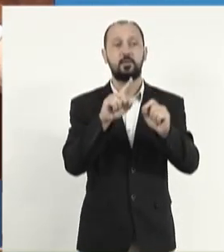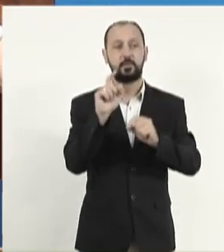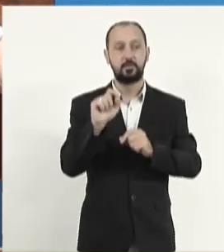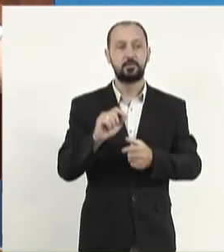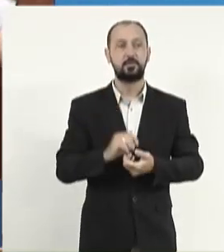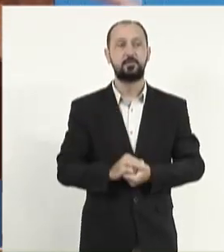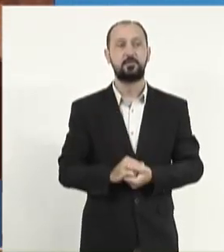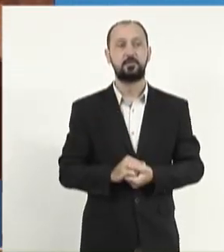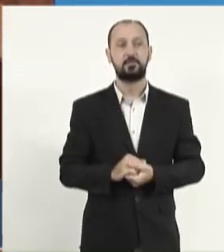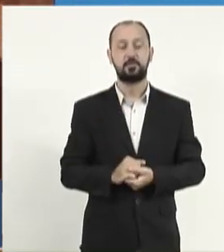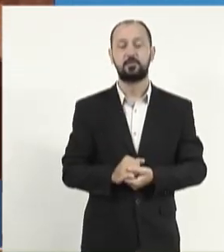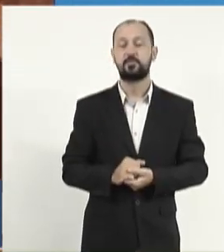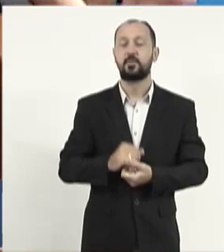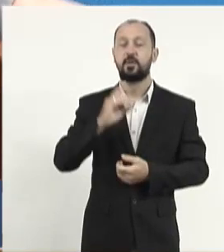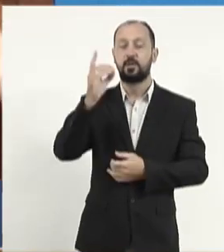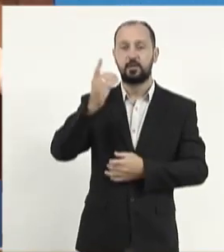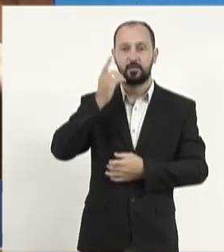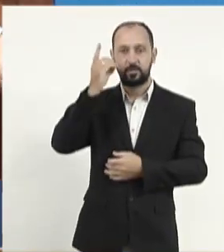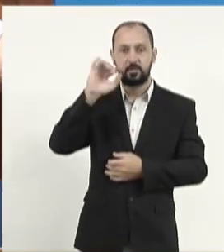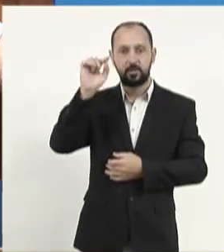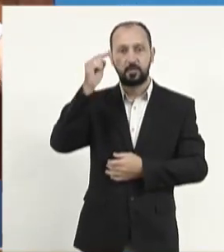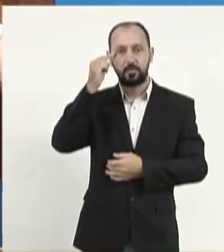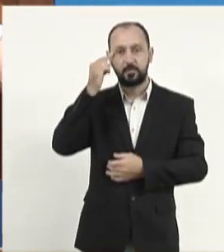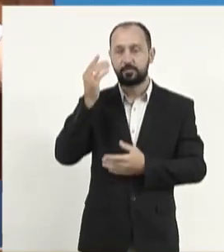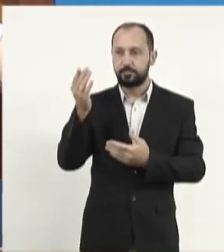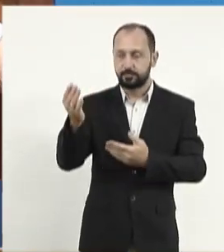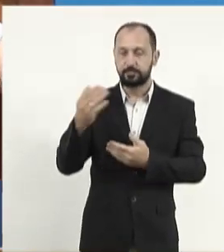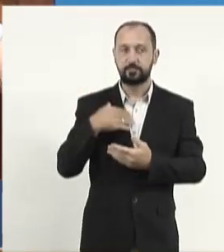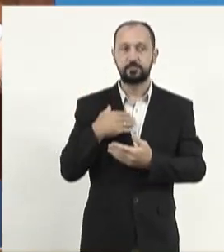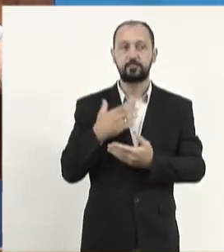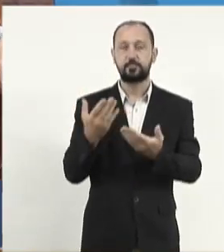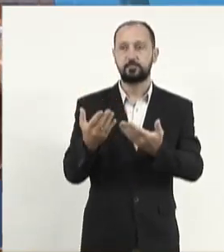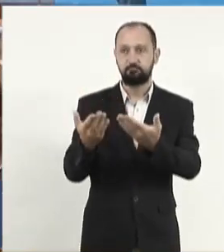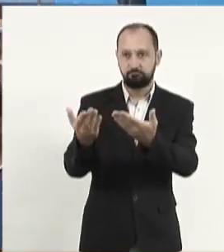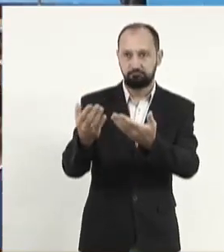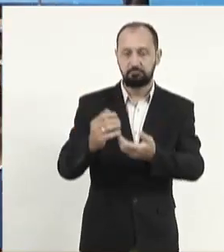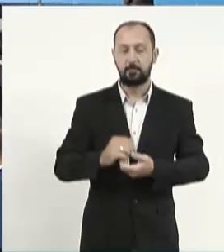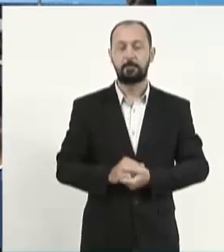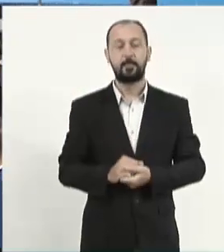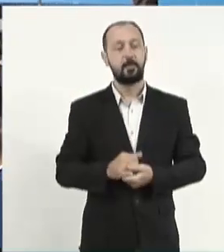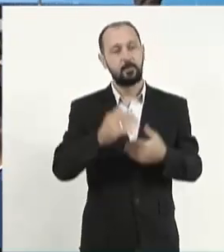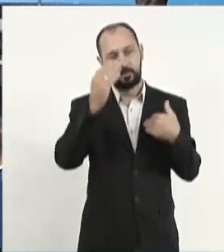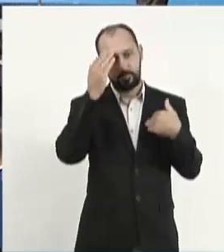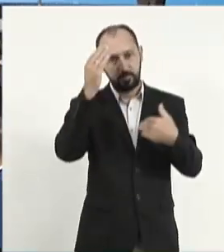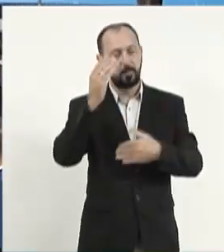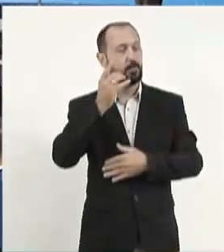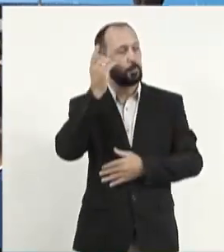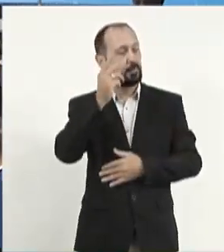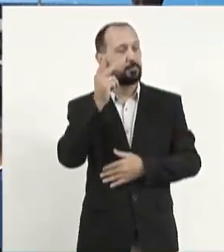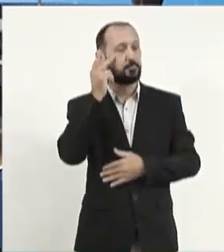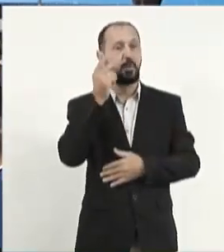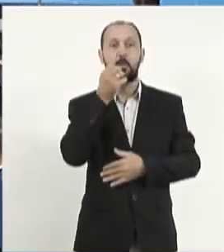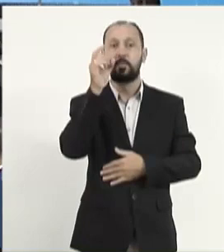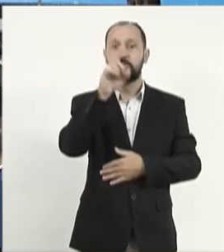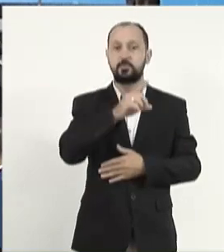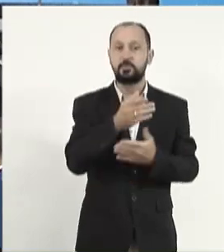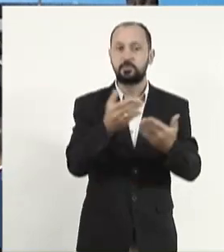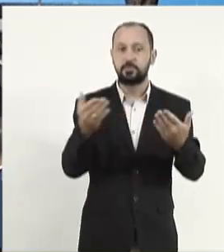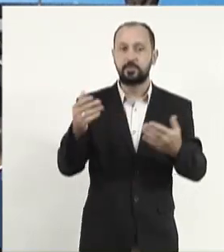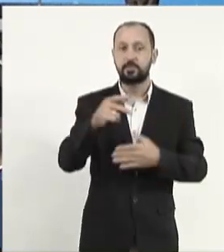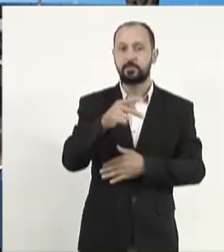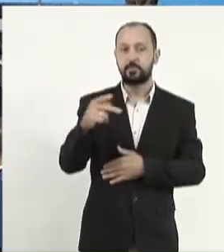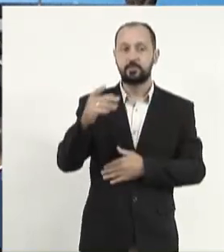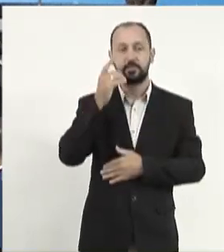questão, né? Deputado Roberto Rachioc, concedo uma parte a Vossa Excelência. Obrigado, deputado Pedro Kemp. Bom dia, presidente. Bom